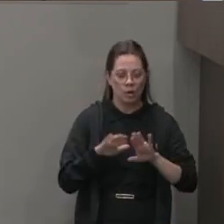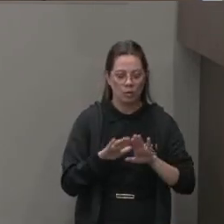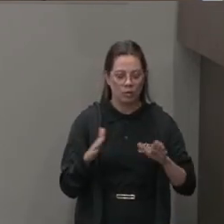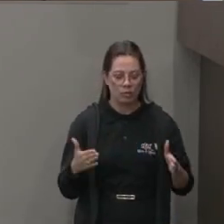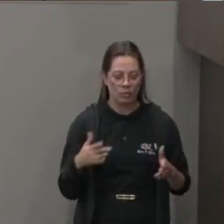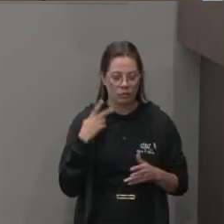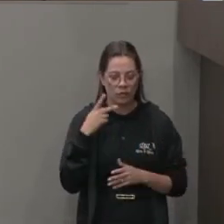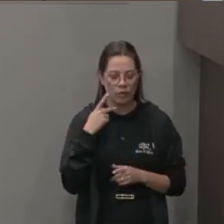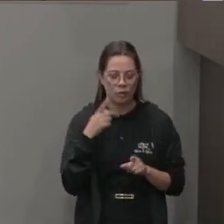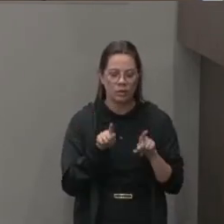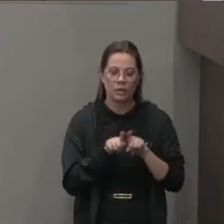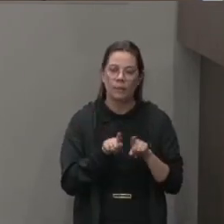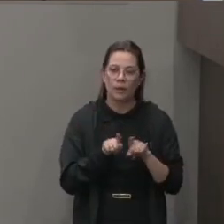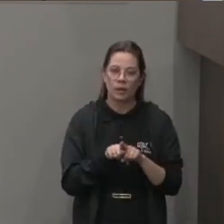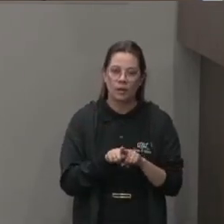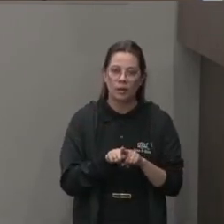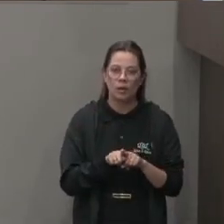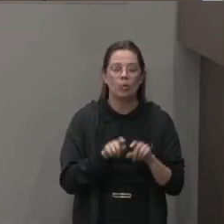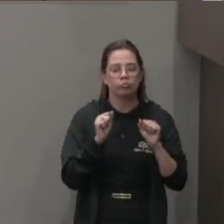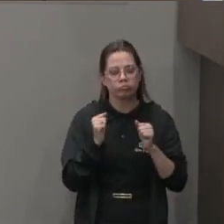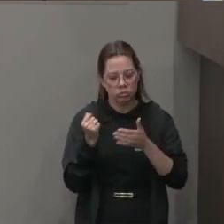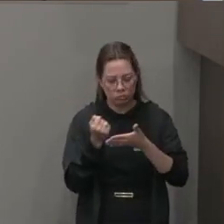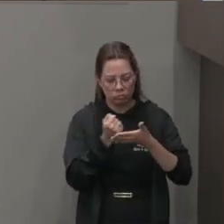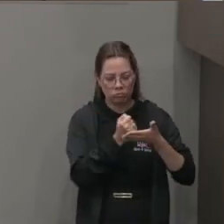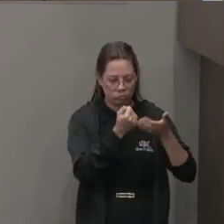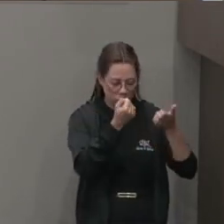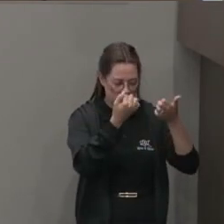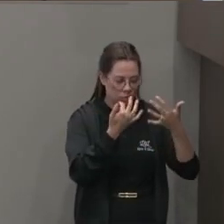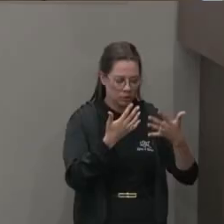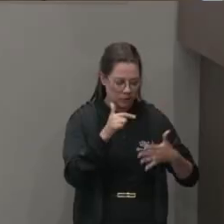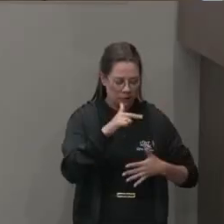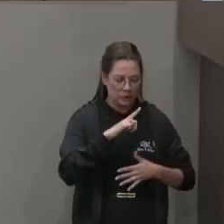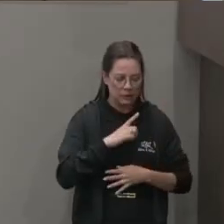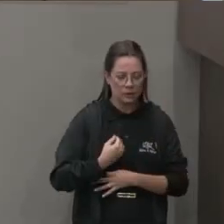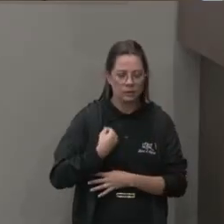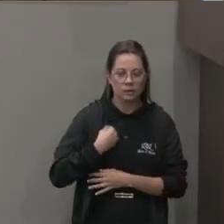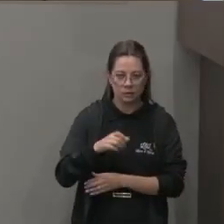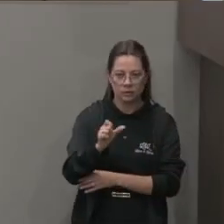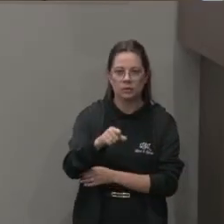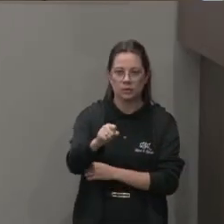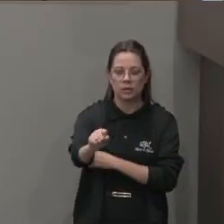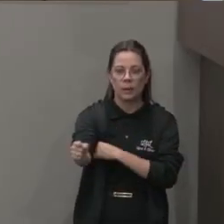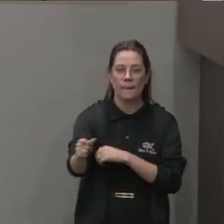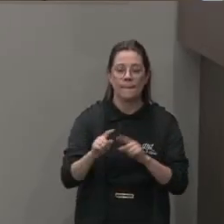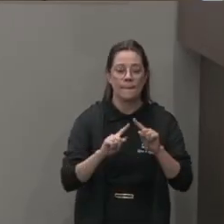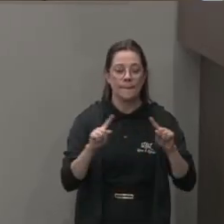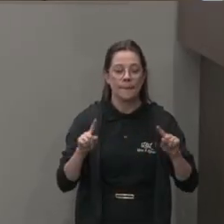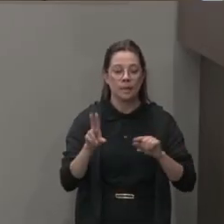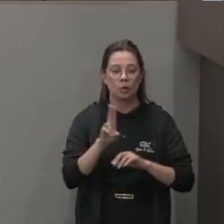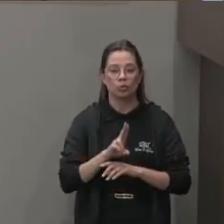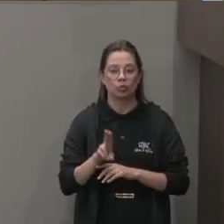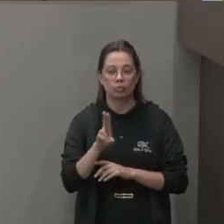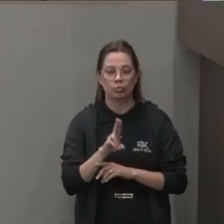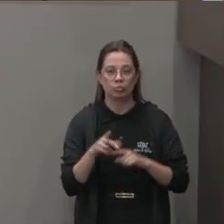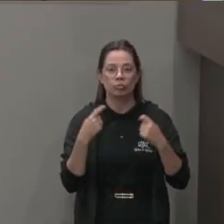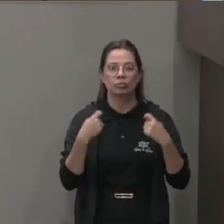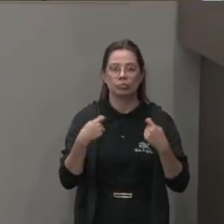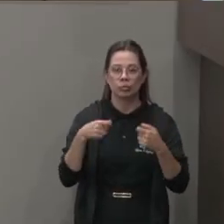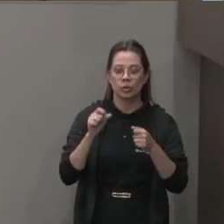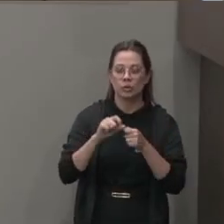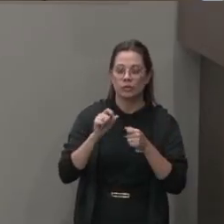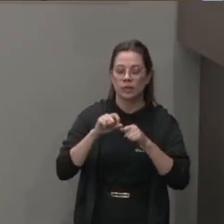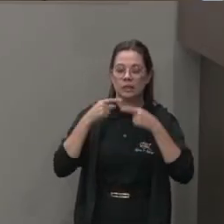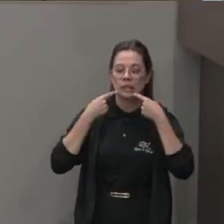também. Pode até trazer aqui para o gabinete. Mas o usuário tem que fazer